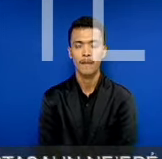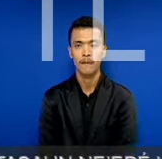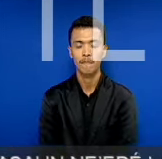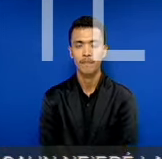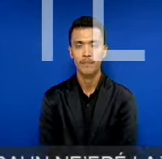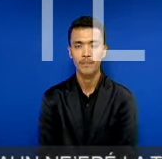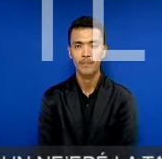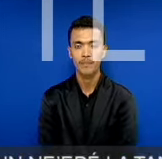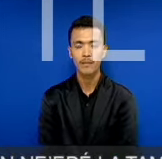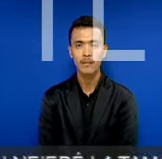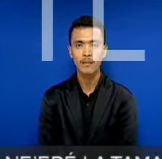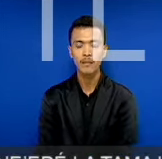Agustino Neno, RTLi. TALY.